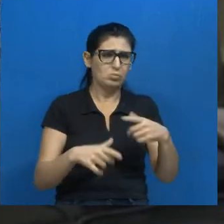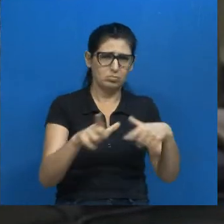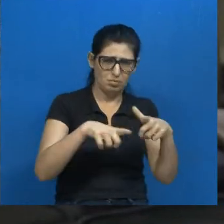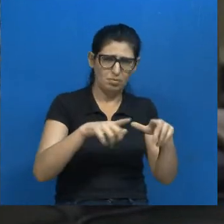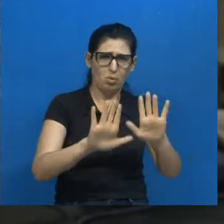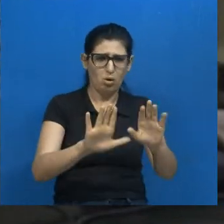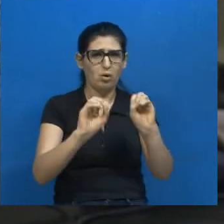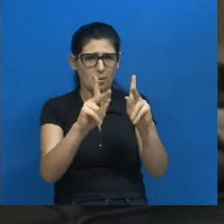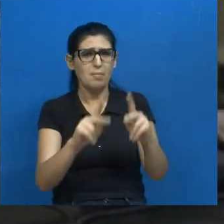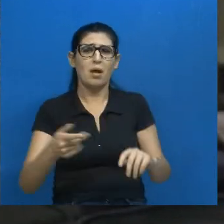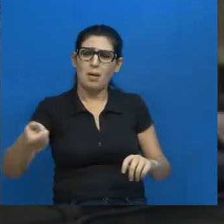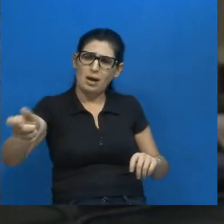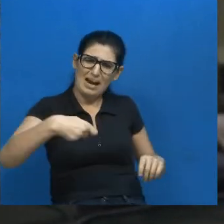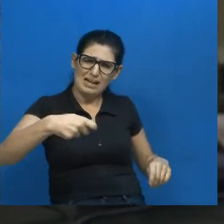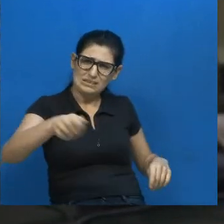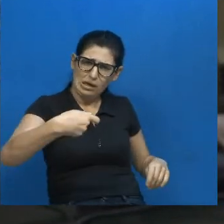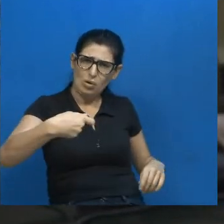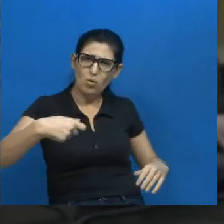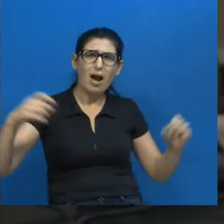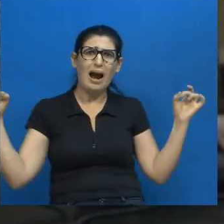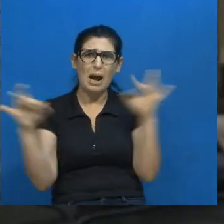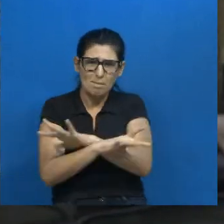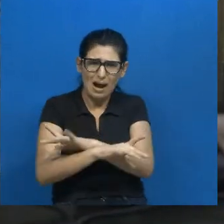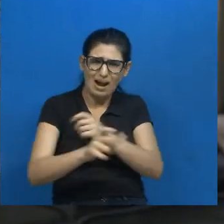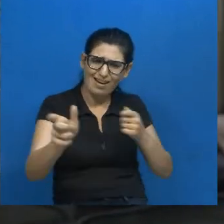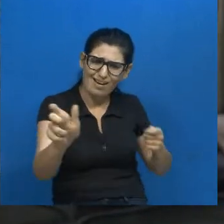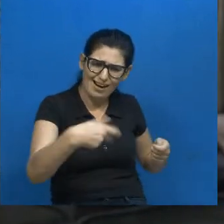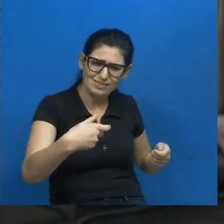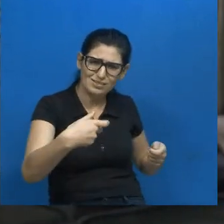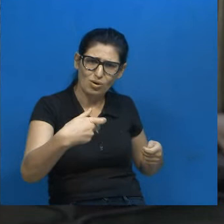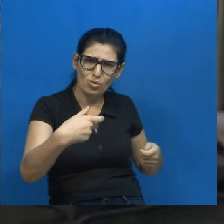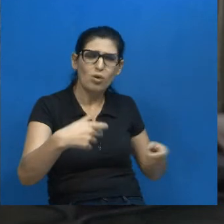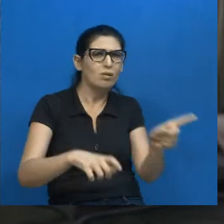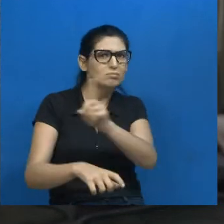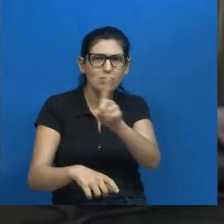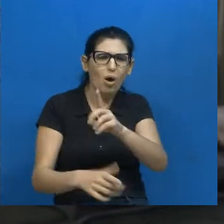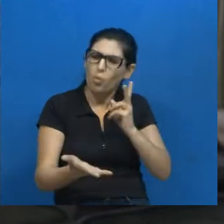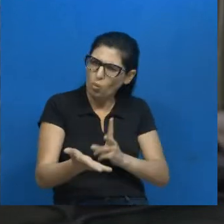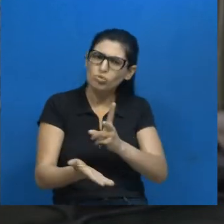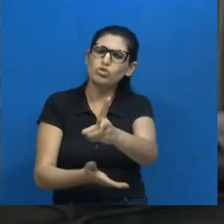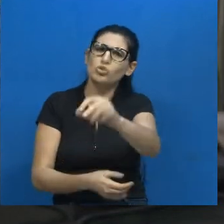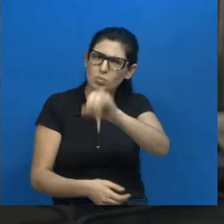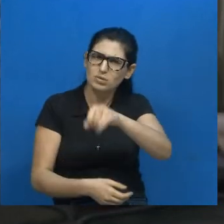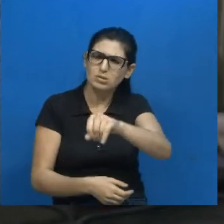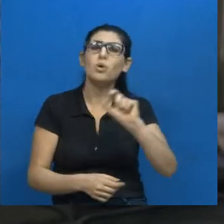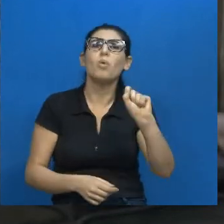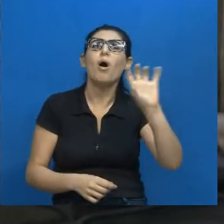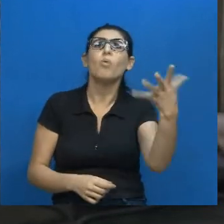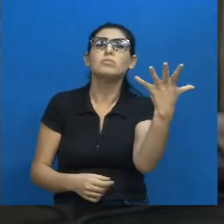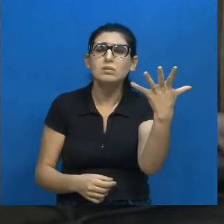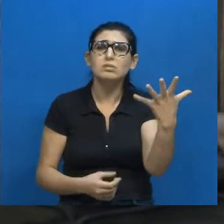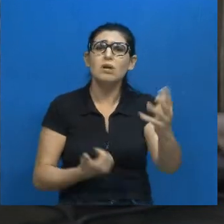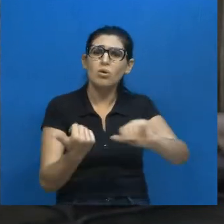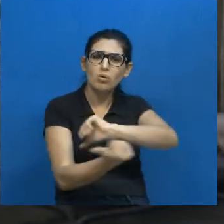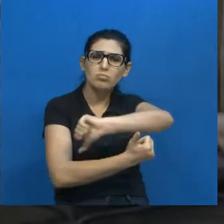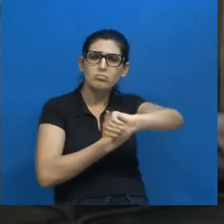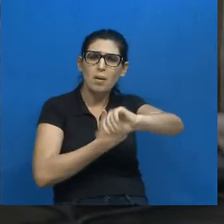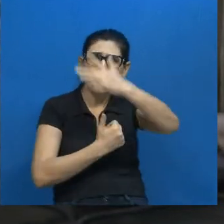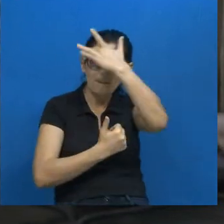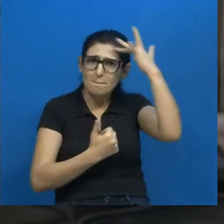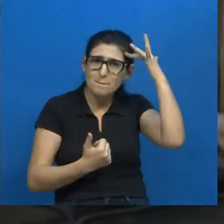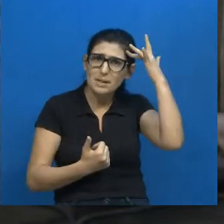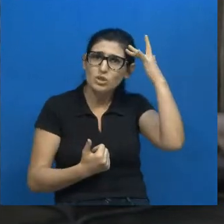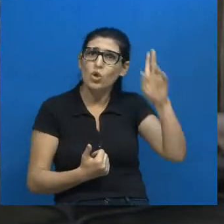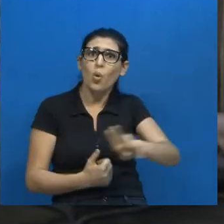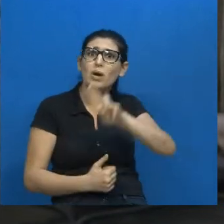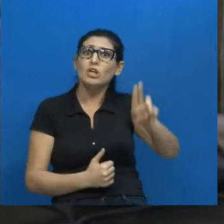resposta, não vai acabar a integração. A integração continua do mesmo jeito. O que se fez foi, na verdade, traçar um perfil do usuário que faz